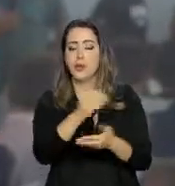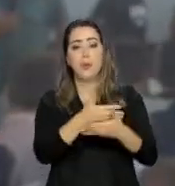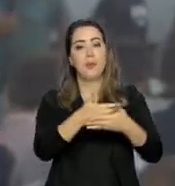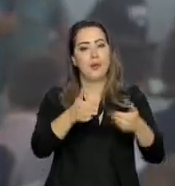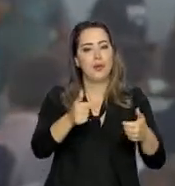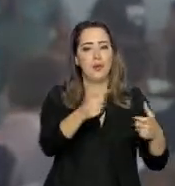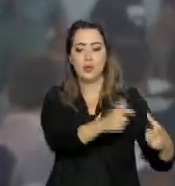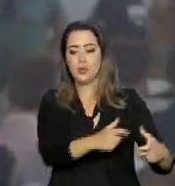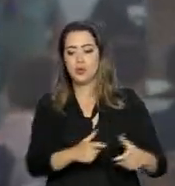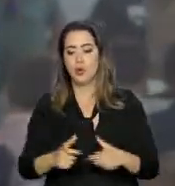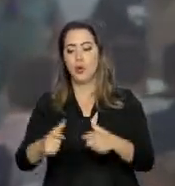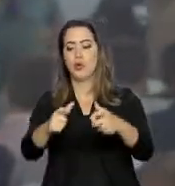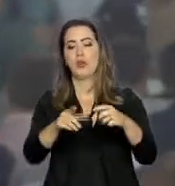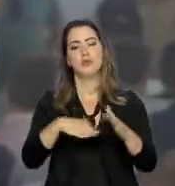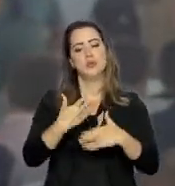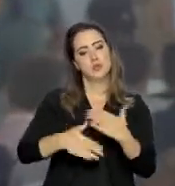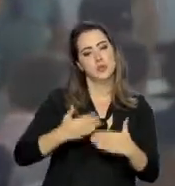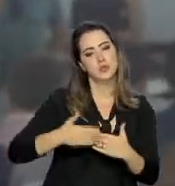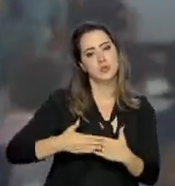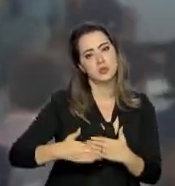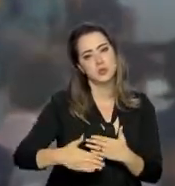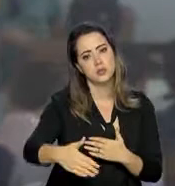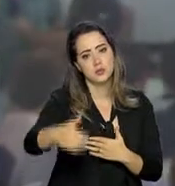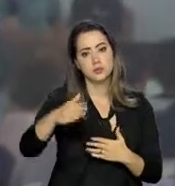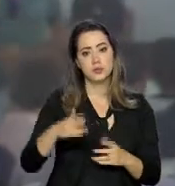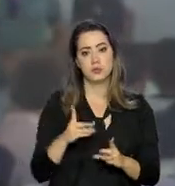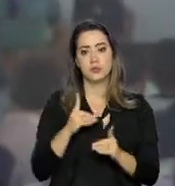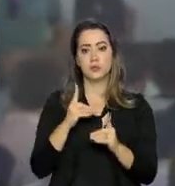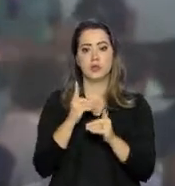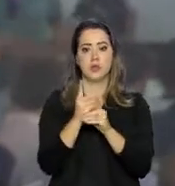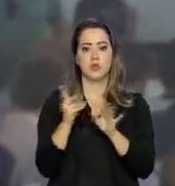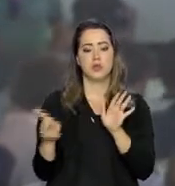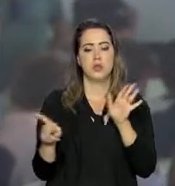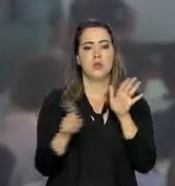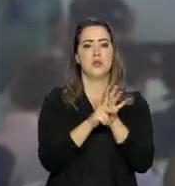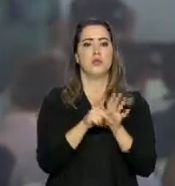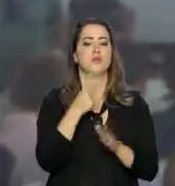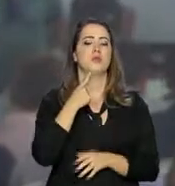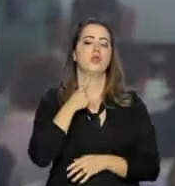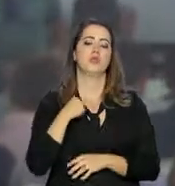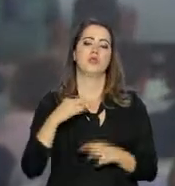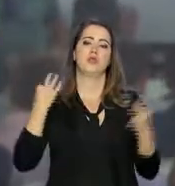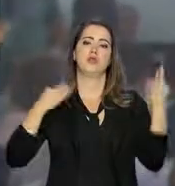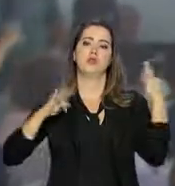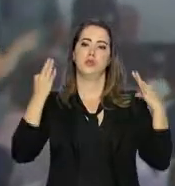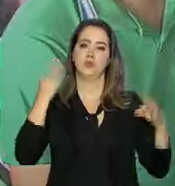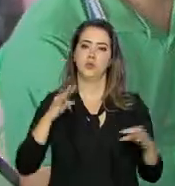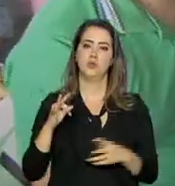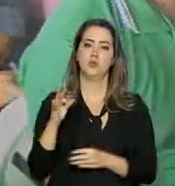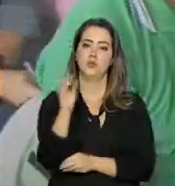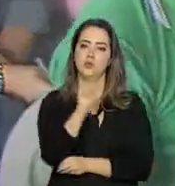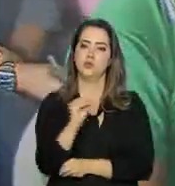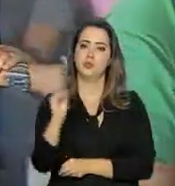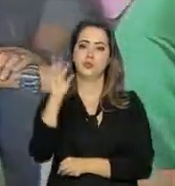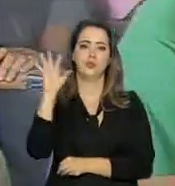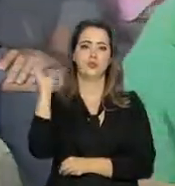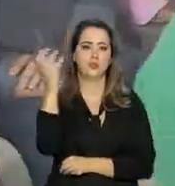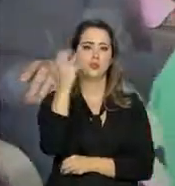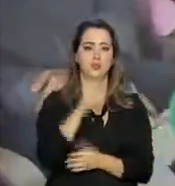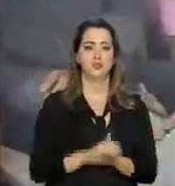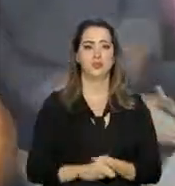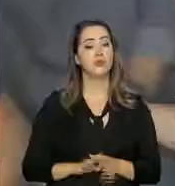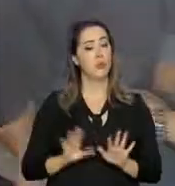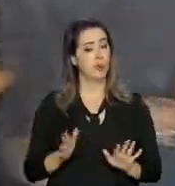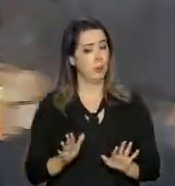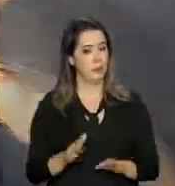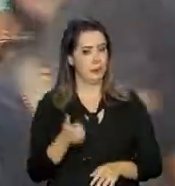também ajudar a comunidade a se desenvolver ao encontrar essa sua vocação para o turismo sustentável cerca de 100 pessoas entre